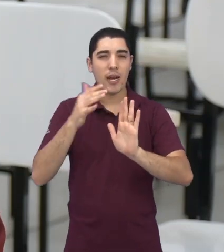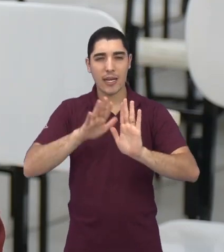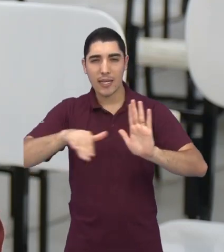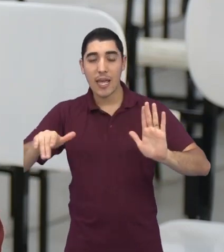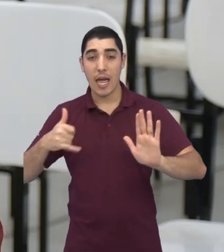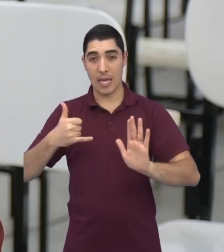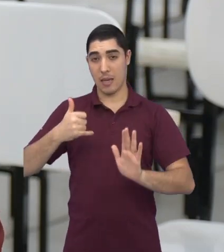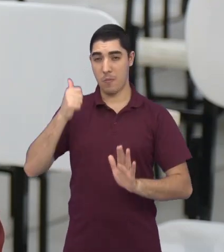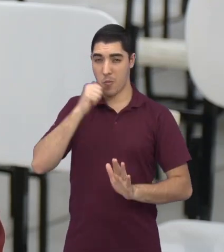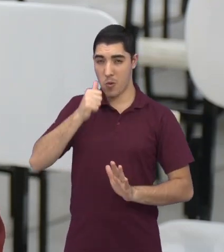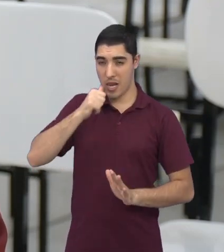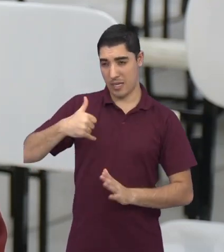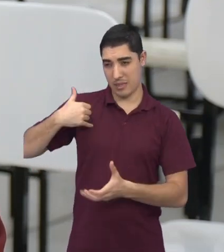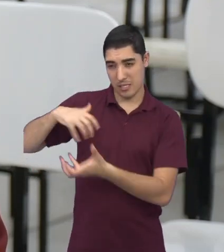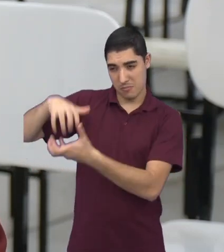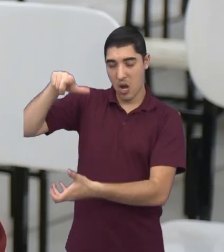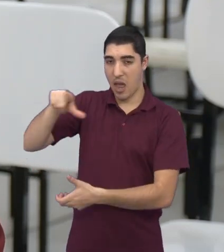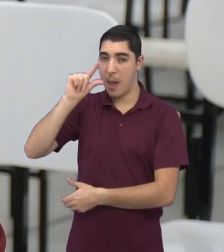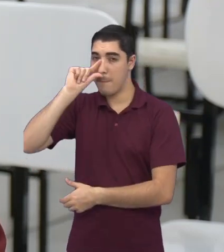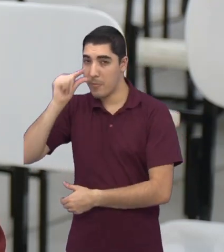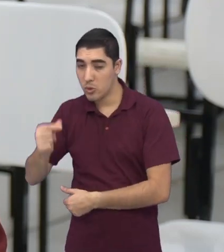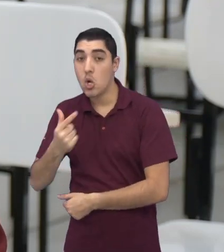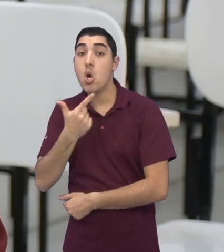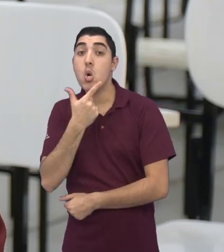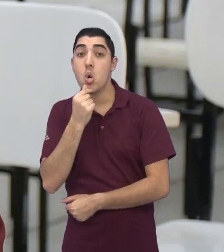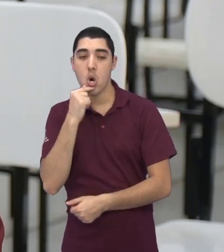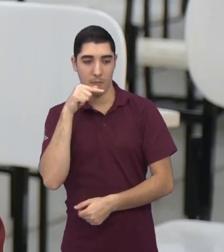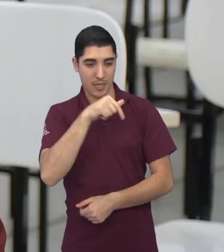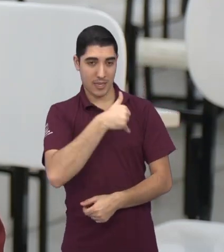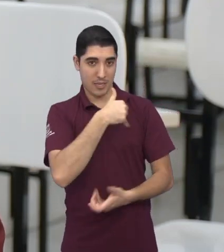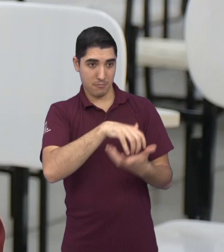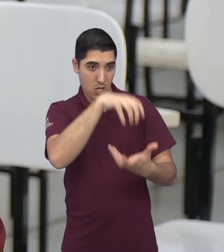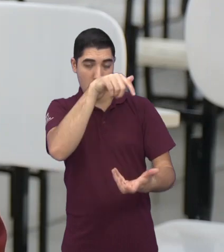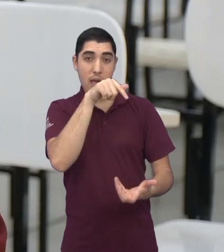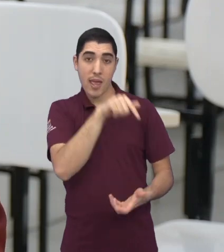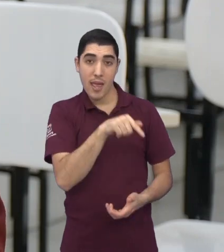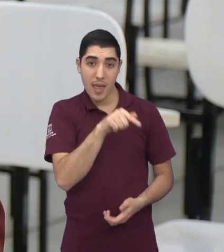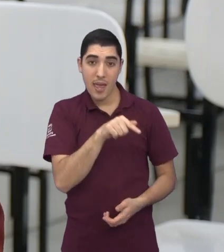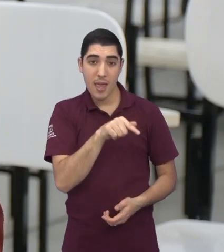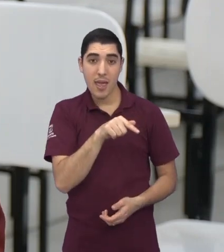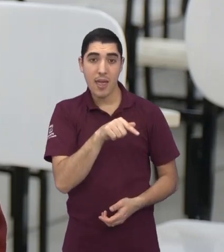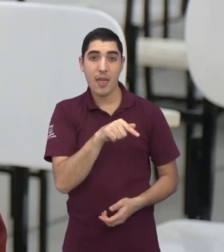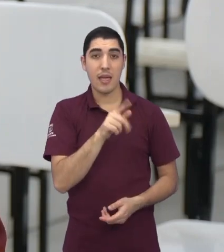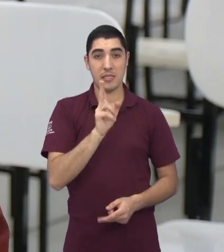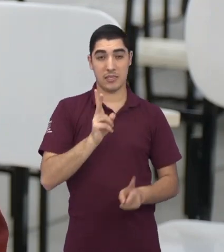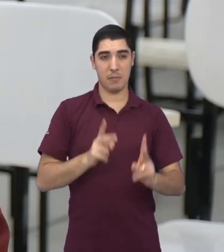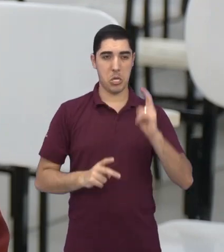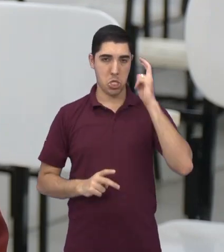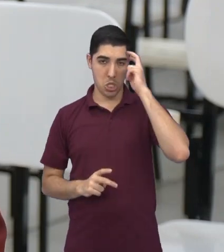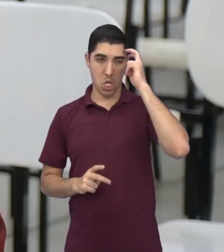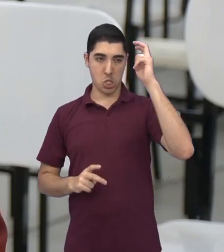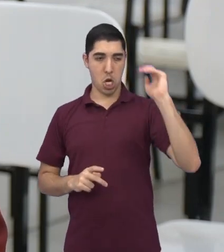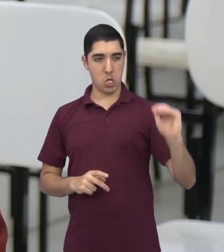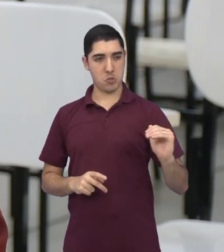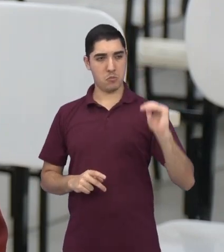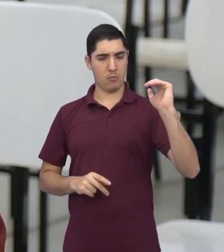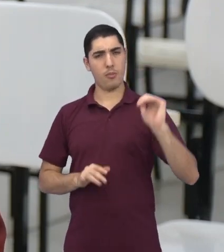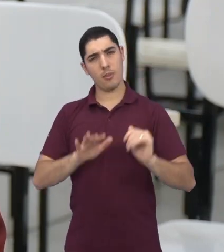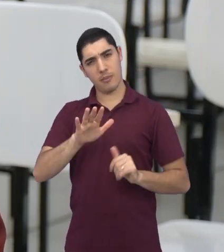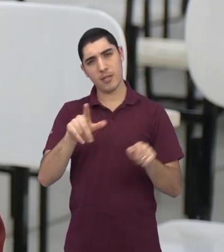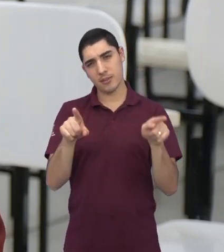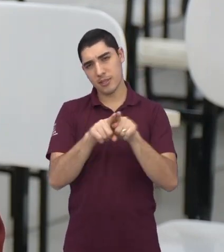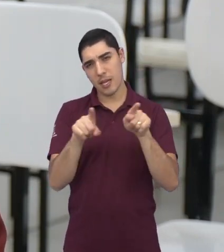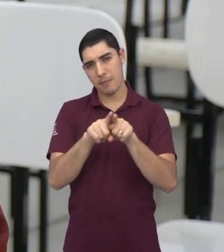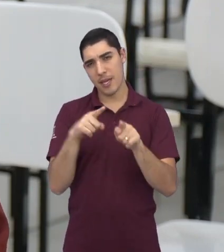idosas tendem a ser bruxas e os homens idosos tendem a ser os sábios. A gente também vê aí